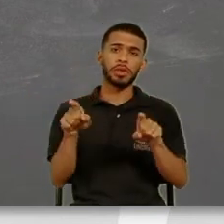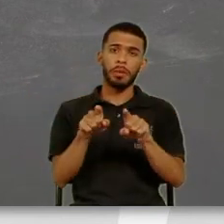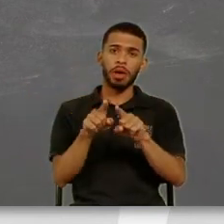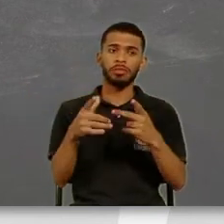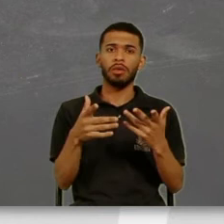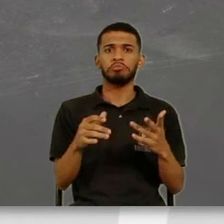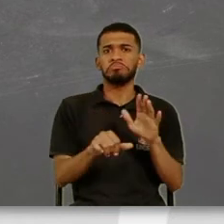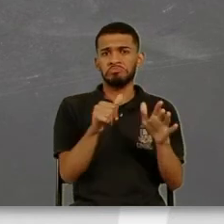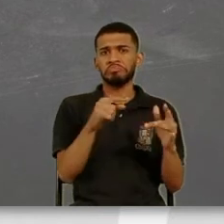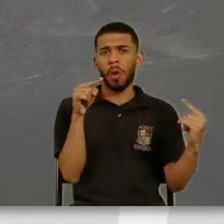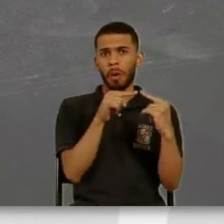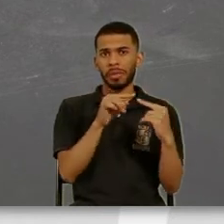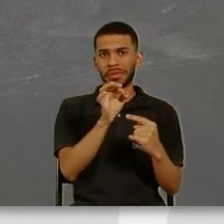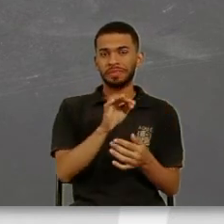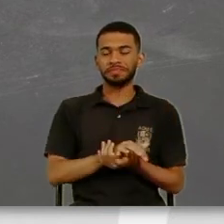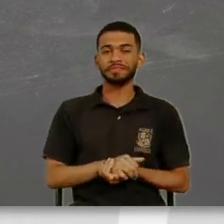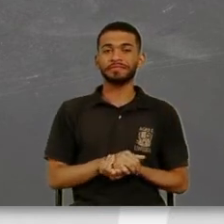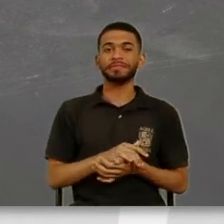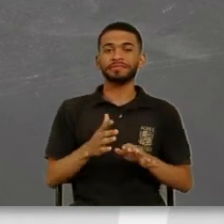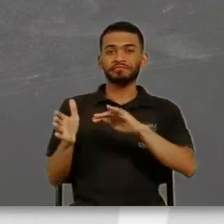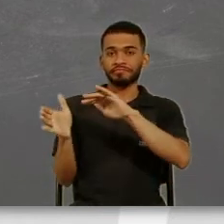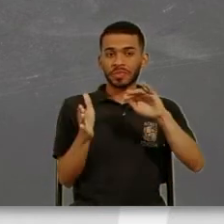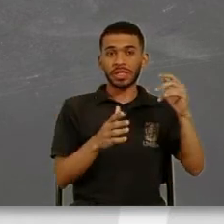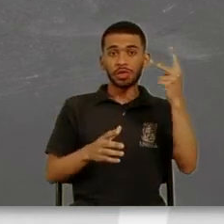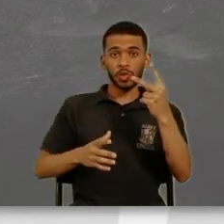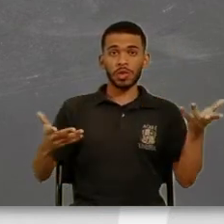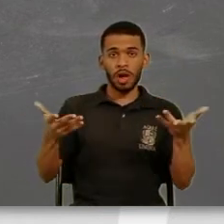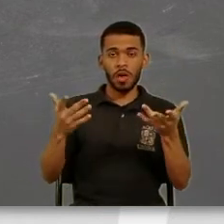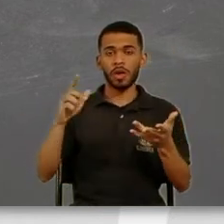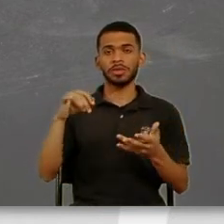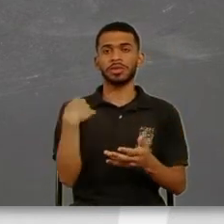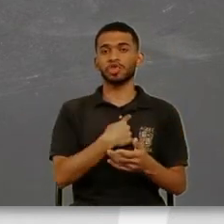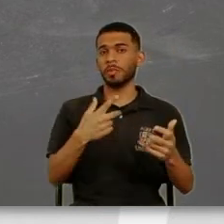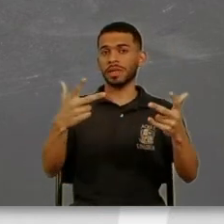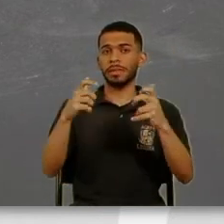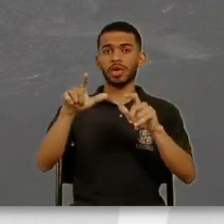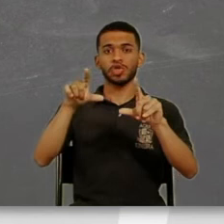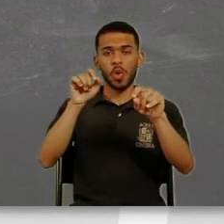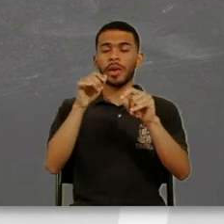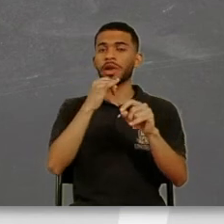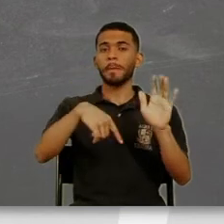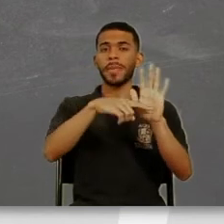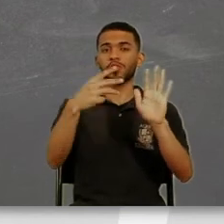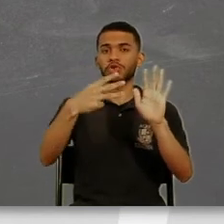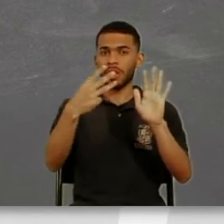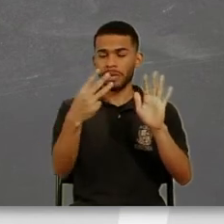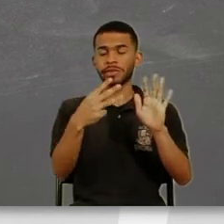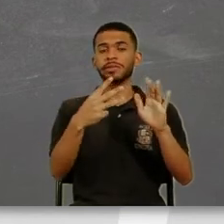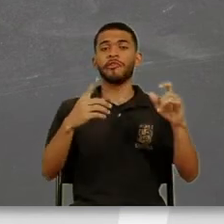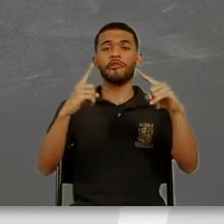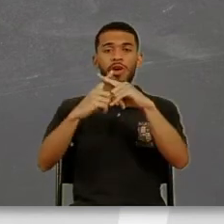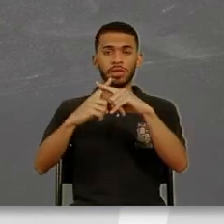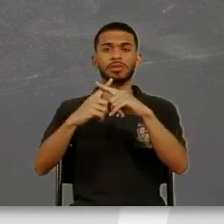está satisfeita. Agora, para a segunda condição, se a gente verificar, escolher um k igual a menos 3, multiplicar